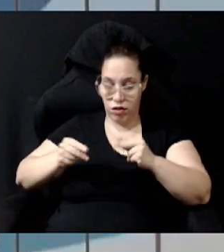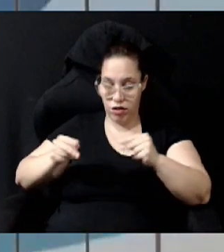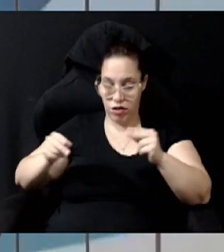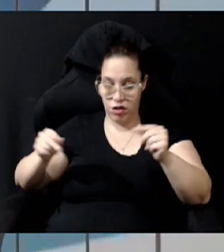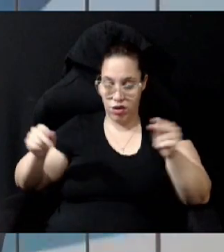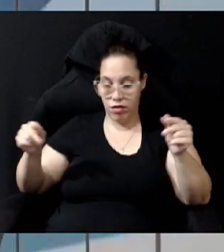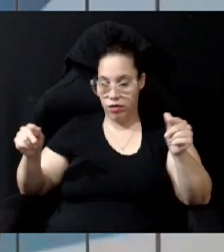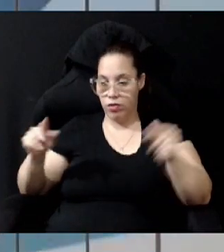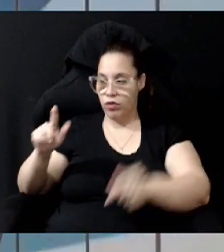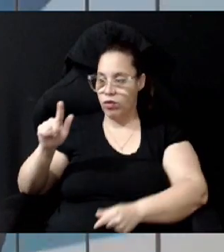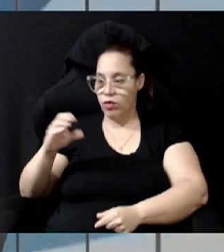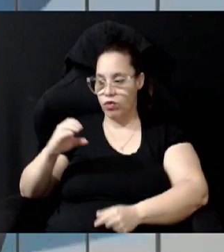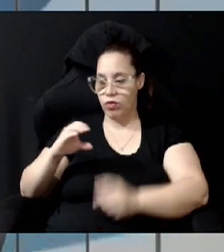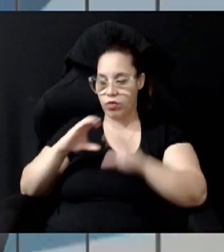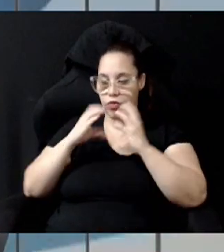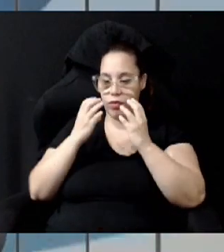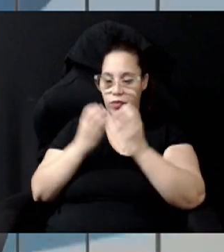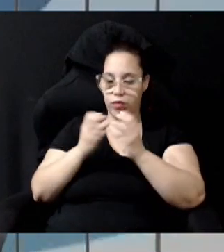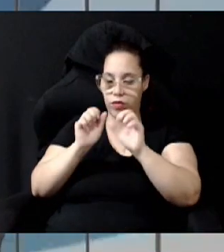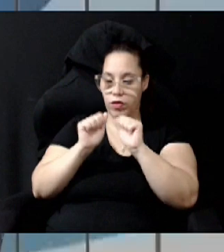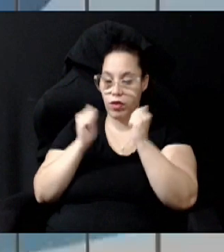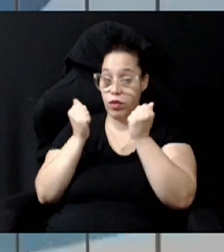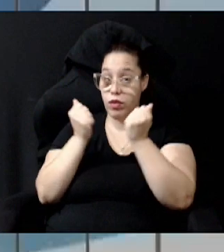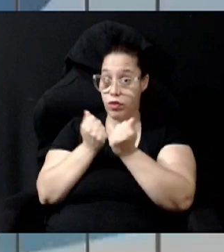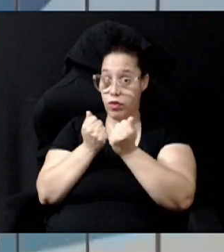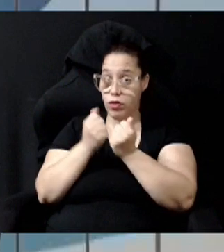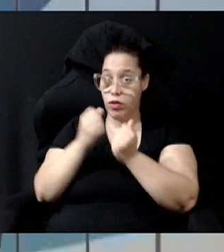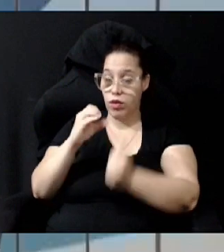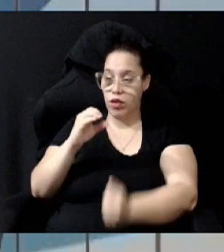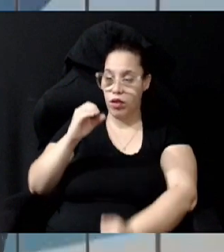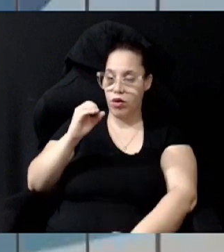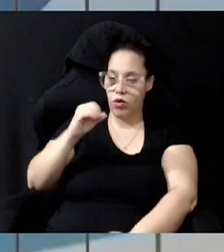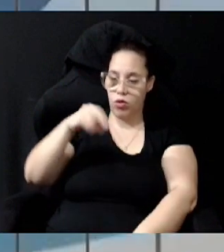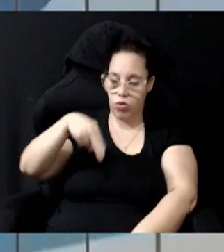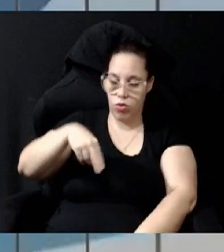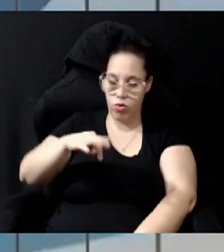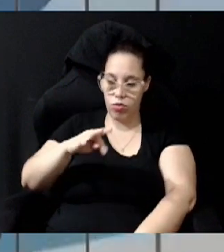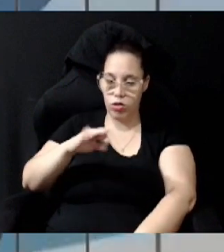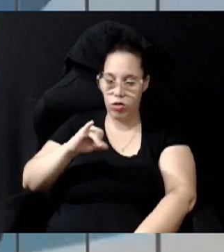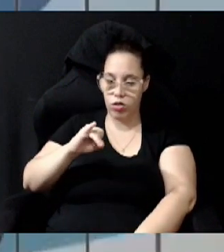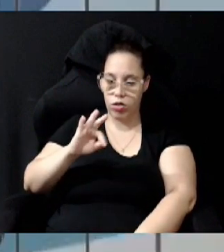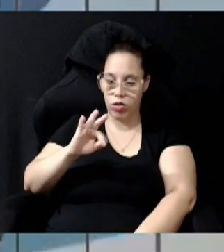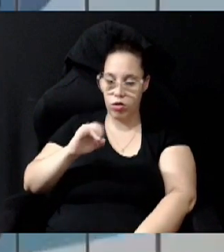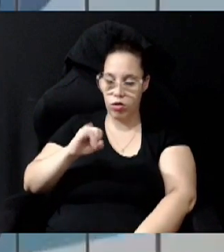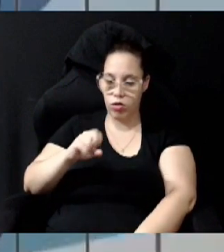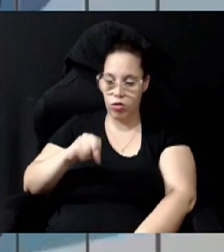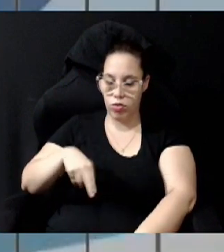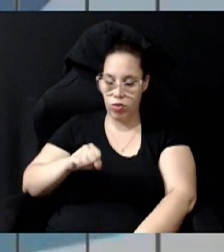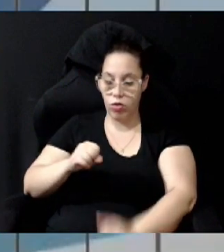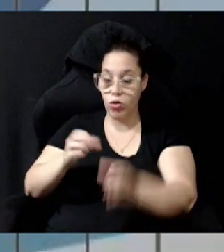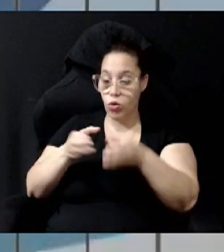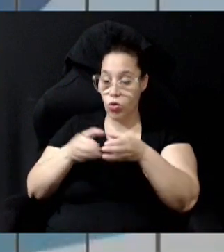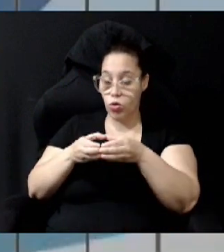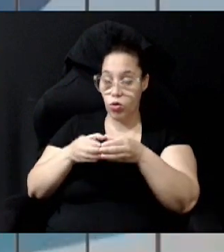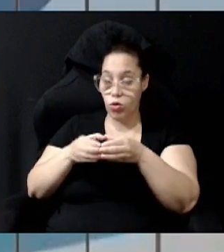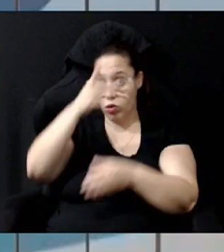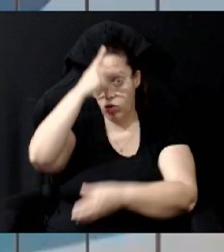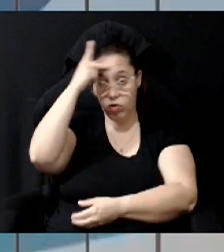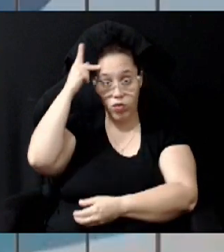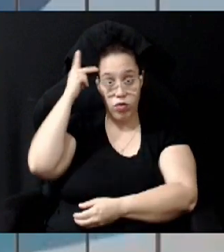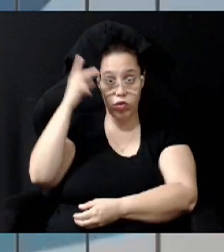dissolveu a Assembleia Nacional Constituinte eleita, nomeou um grupo de pessoas da confiança dele e